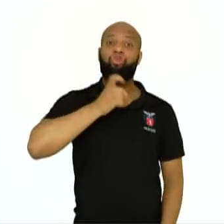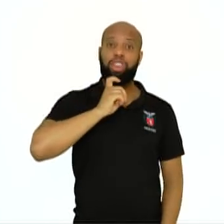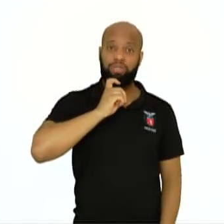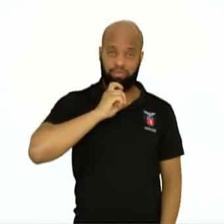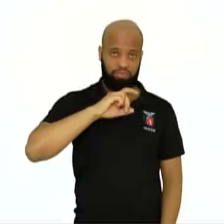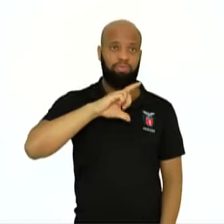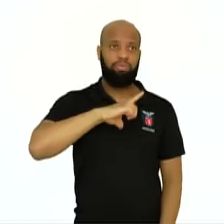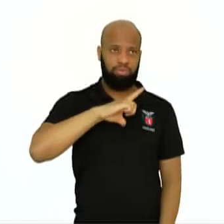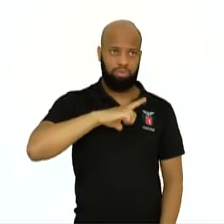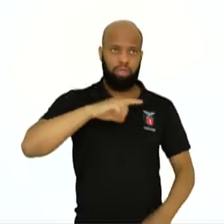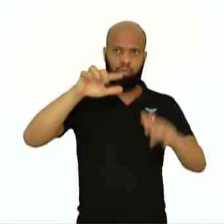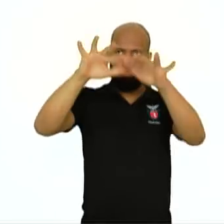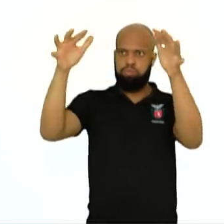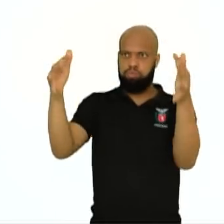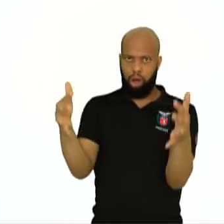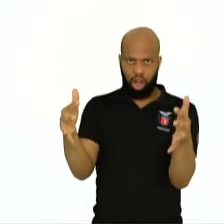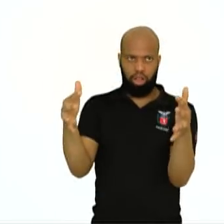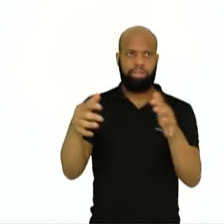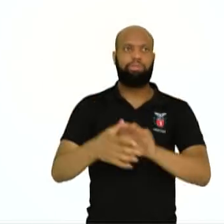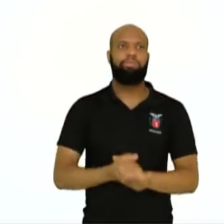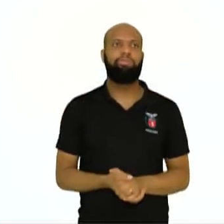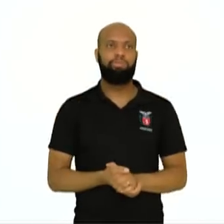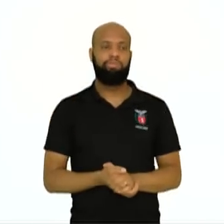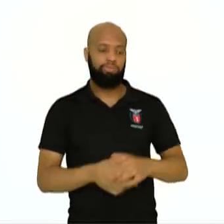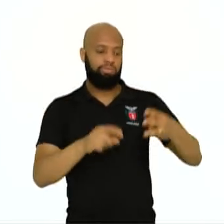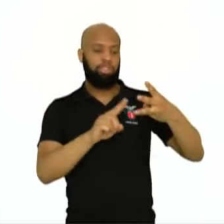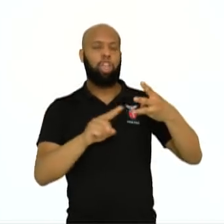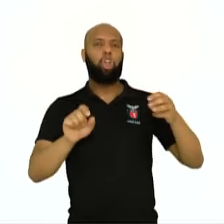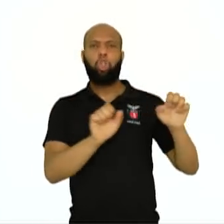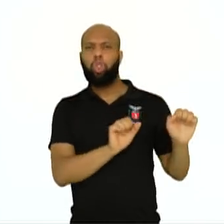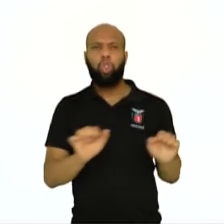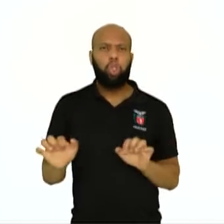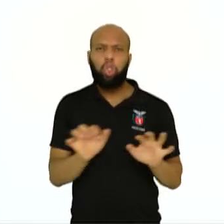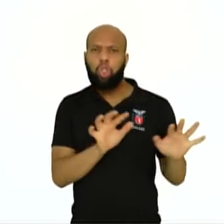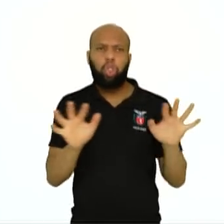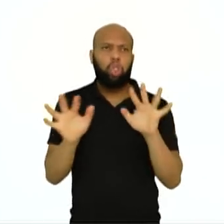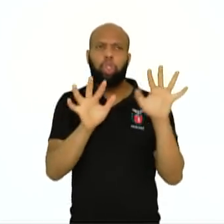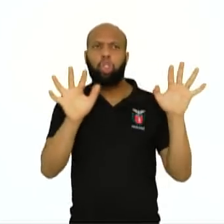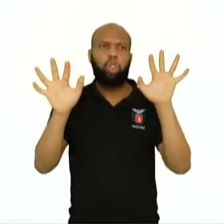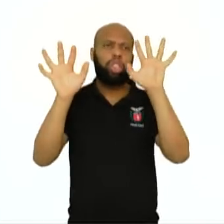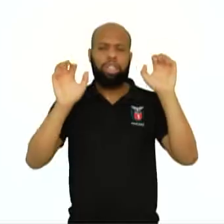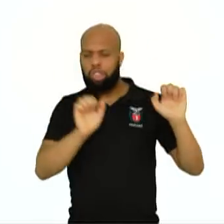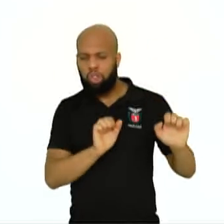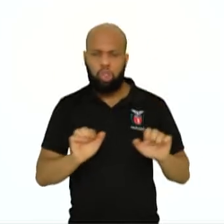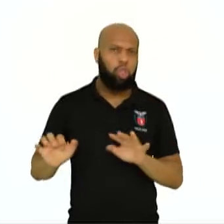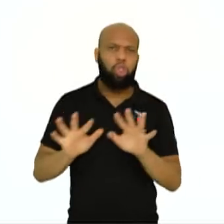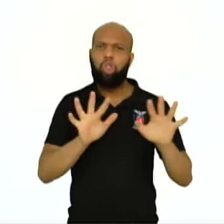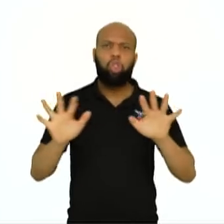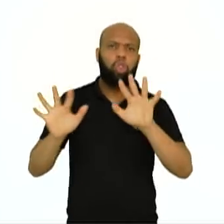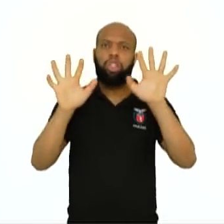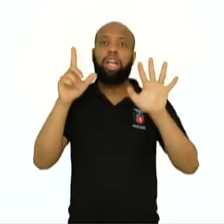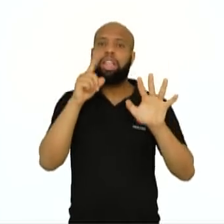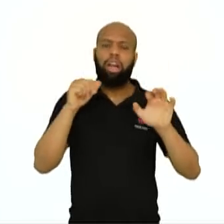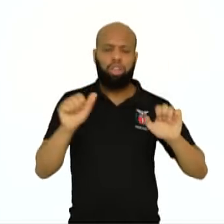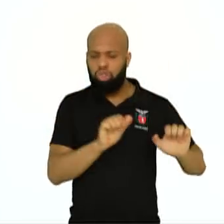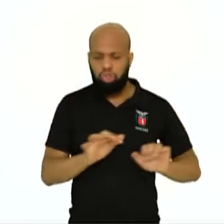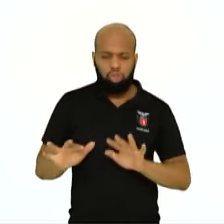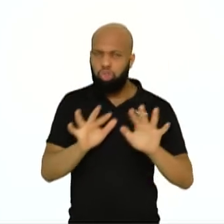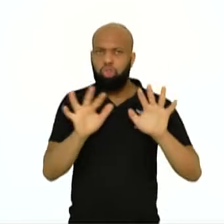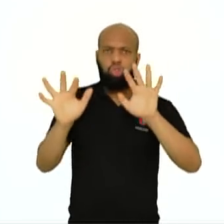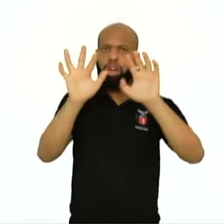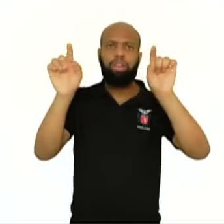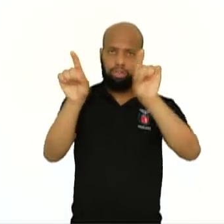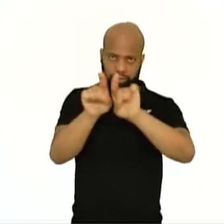97,5% de toda a água existente no nosso planeta é salgada. Então temos muito mais água salgada do que água doce no nosso